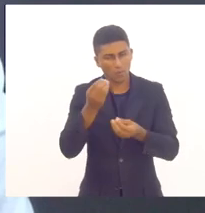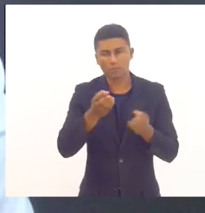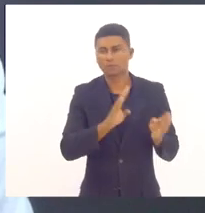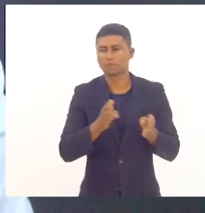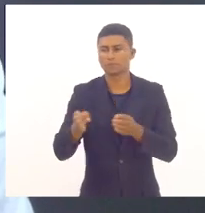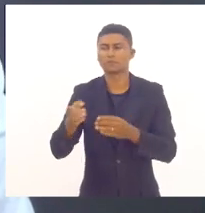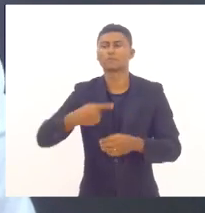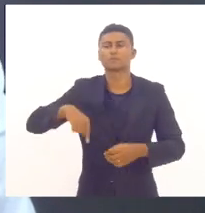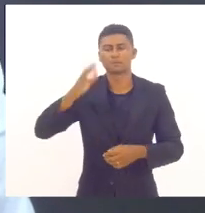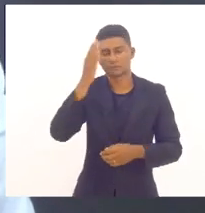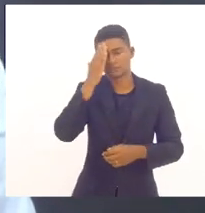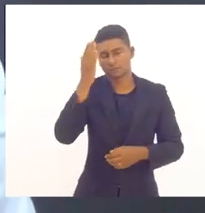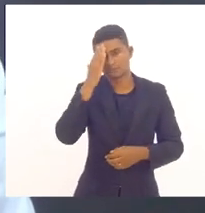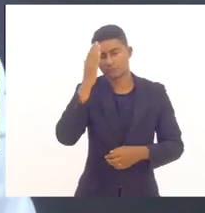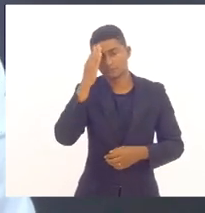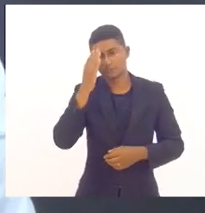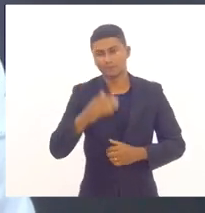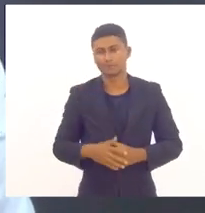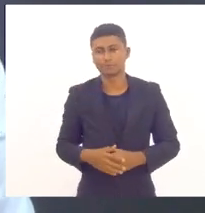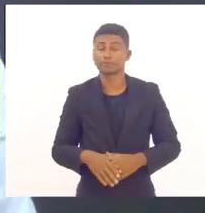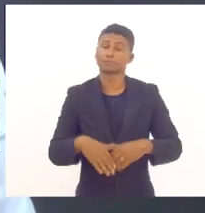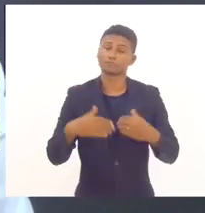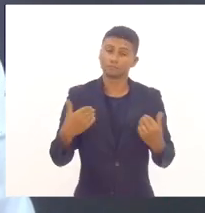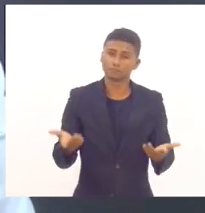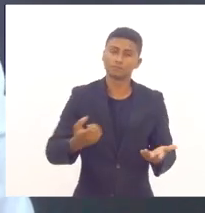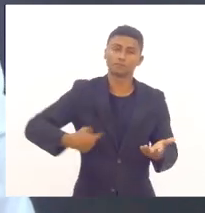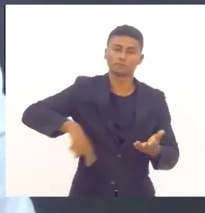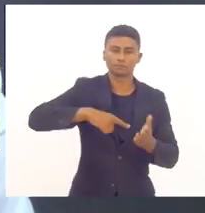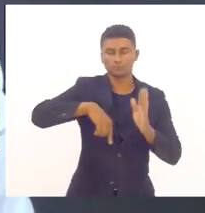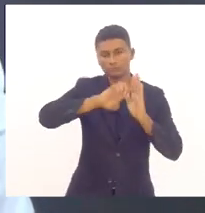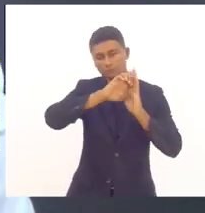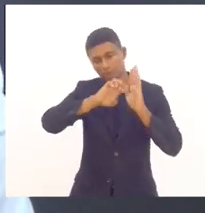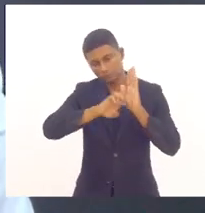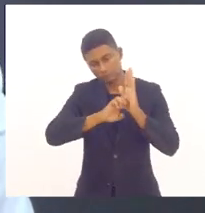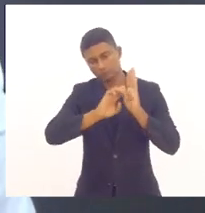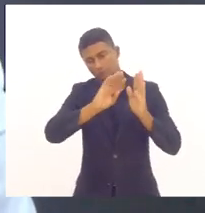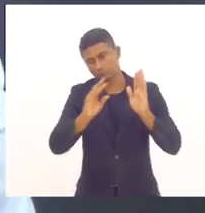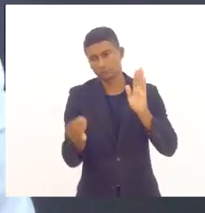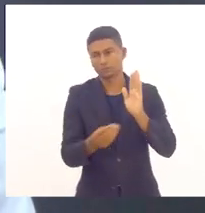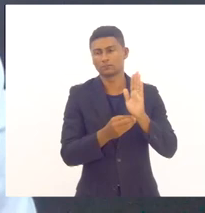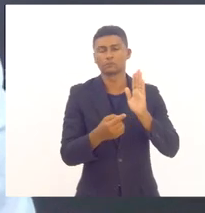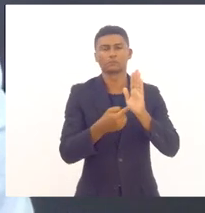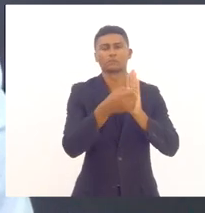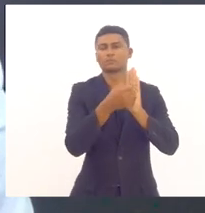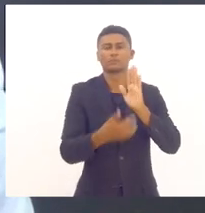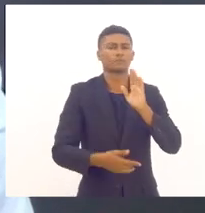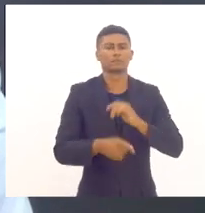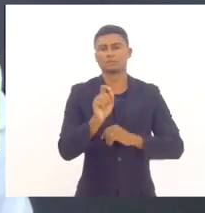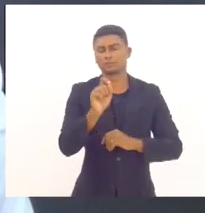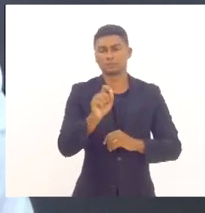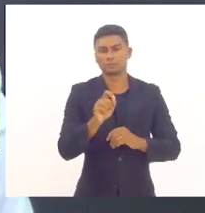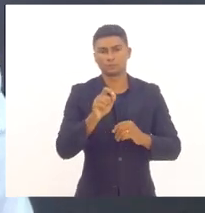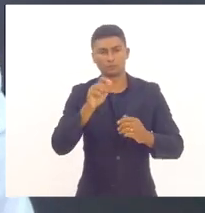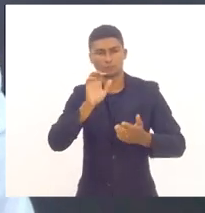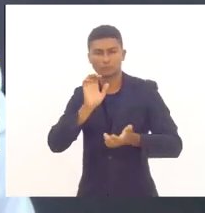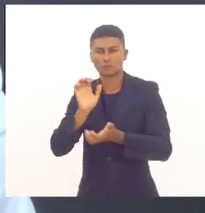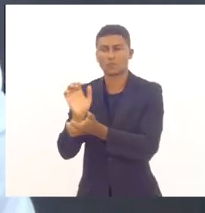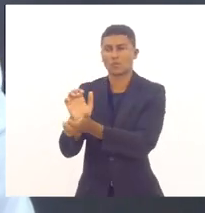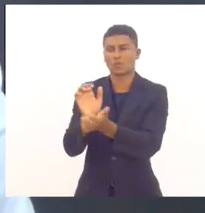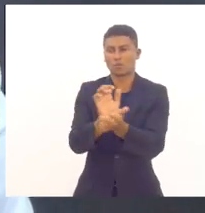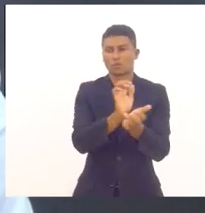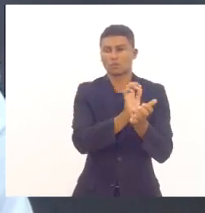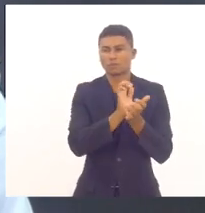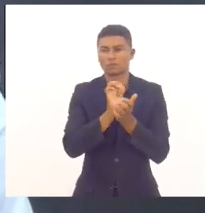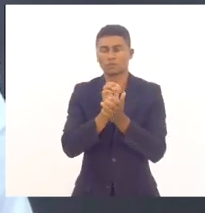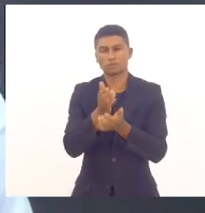nós sabemos. E aí nós fizemos uma emenda na lei onde dizia que as federações, e